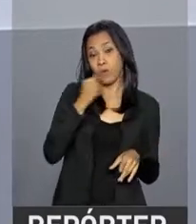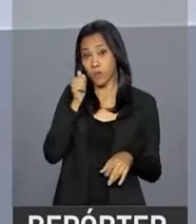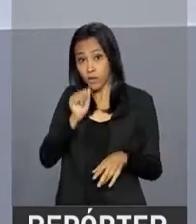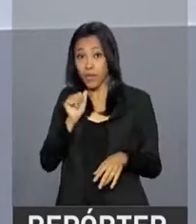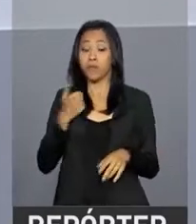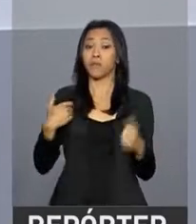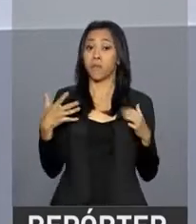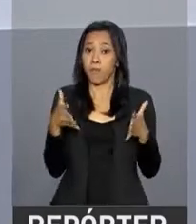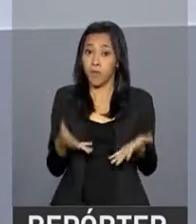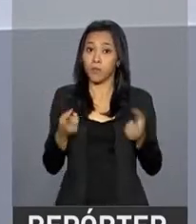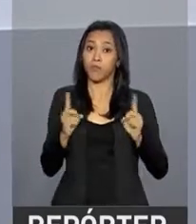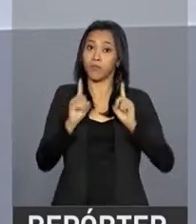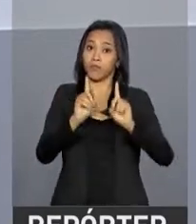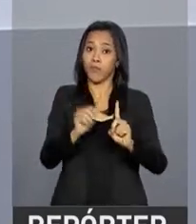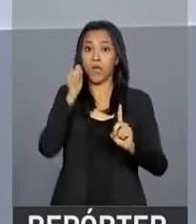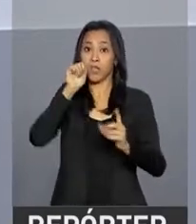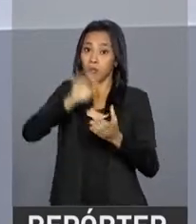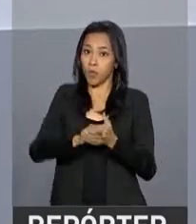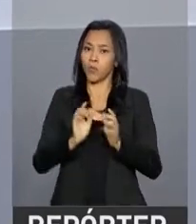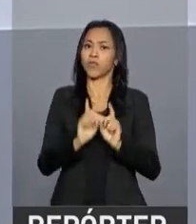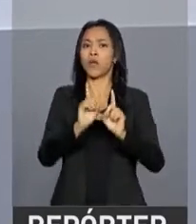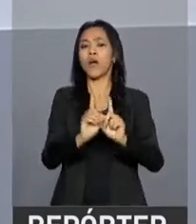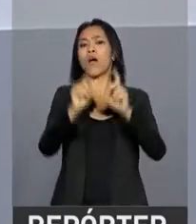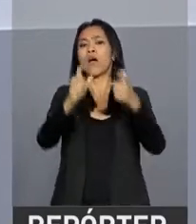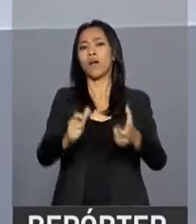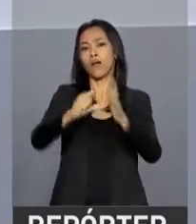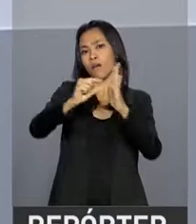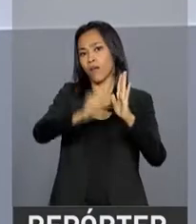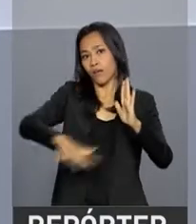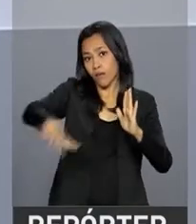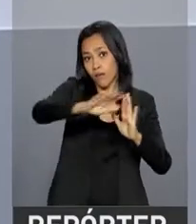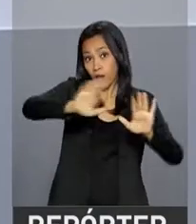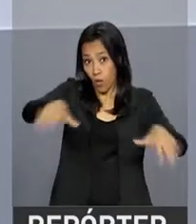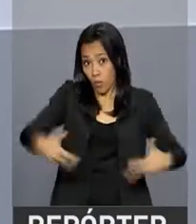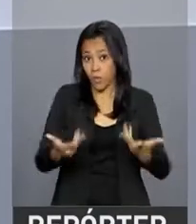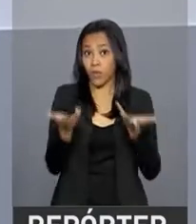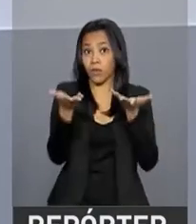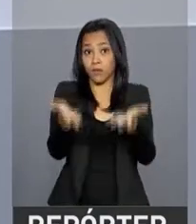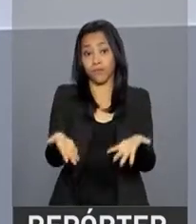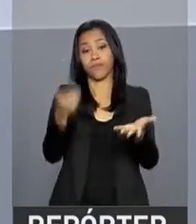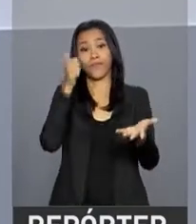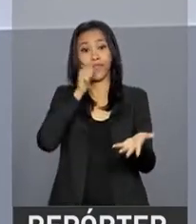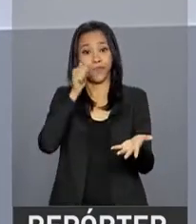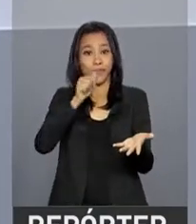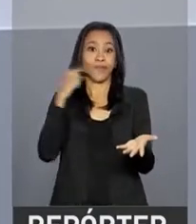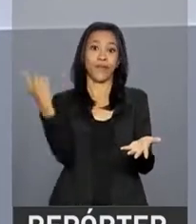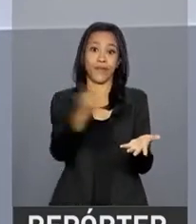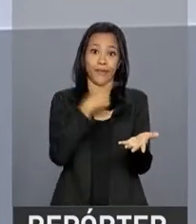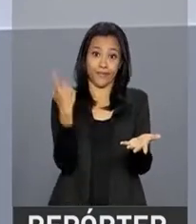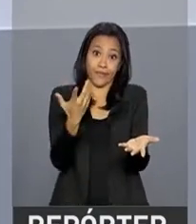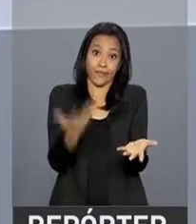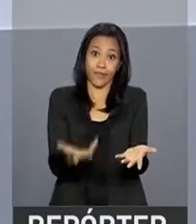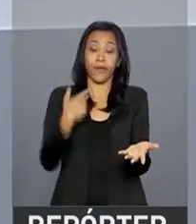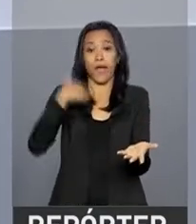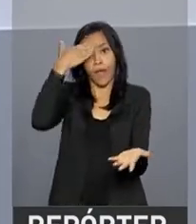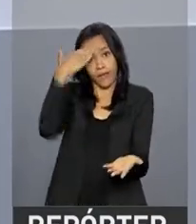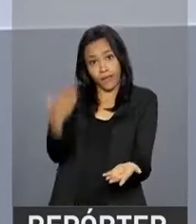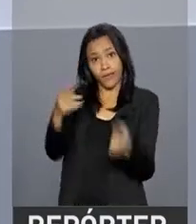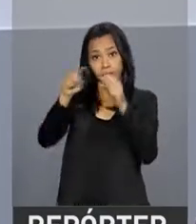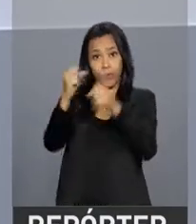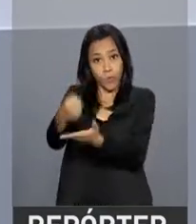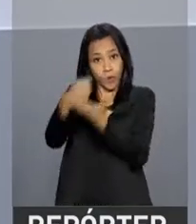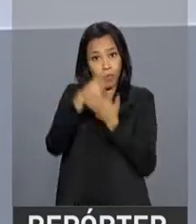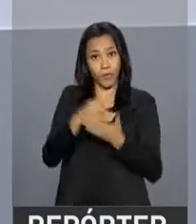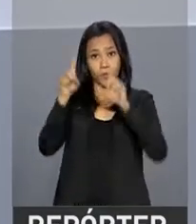primeira dama marcela temer de um evento no palácio do planalto em homenagem às mulheres temer agradeceu o apoio das servidoras públicas